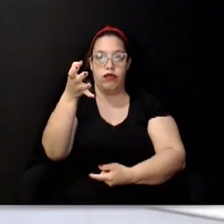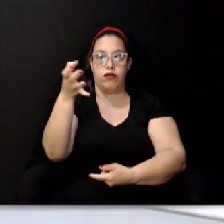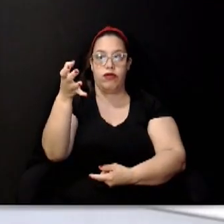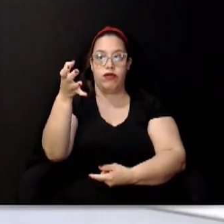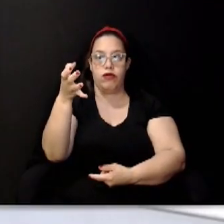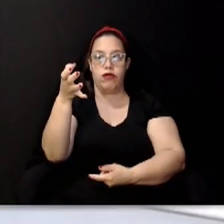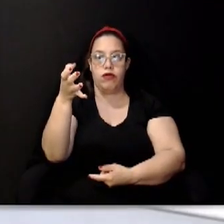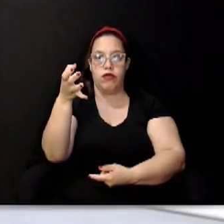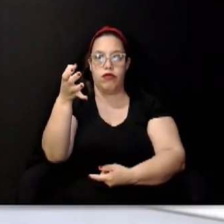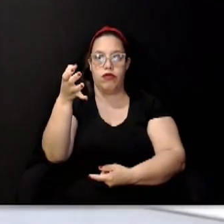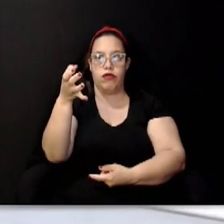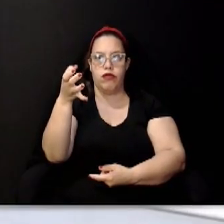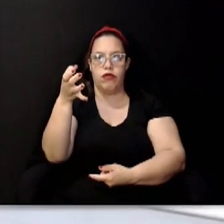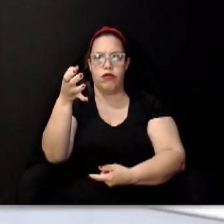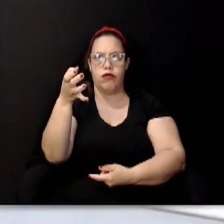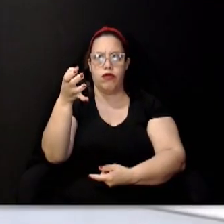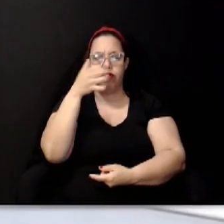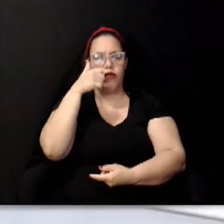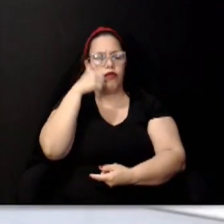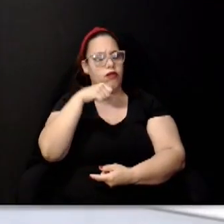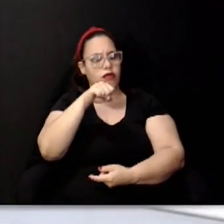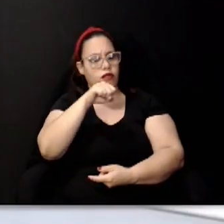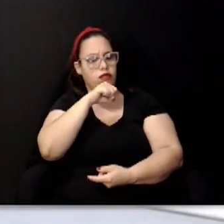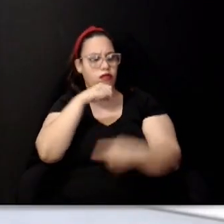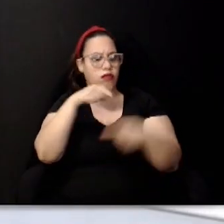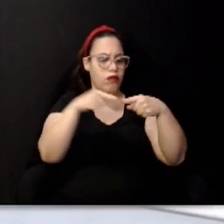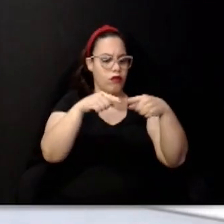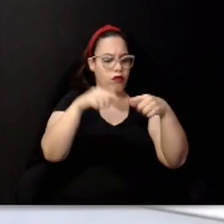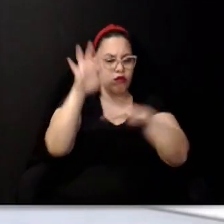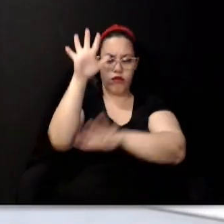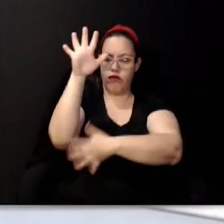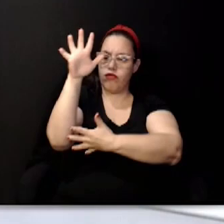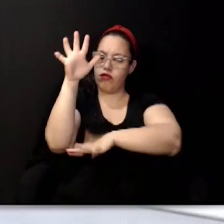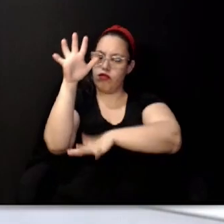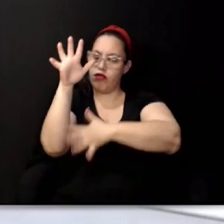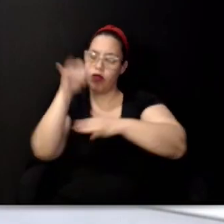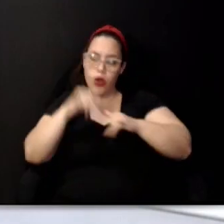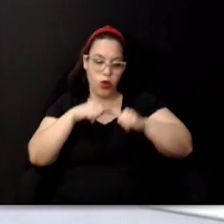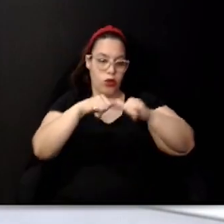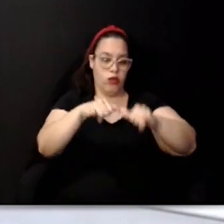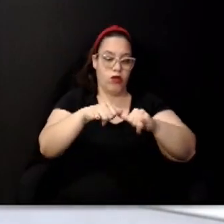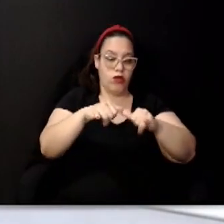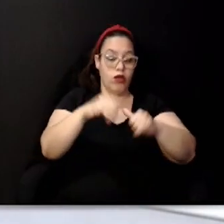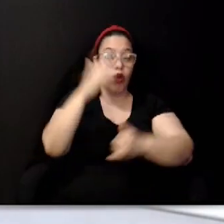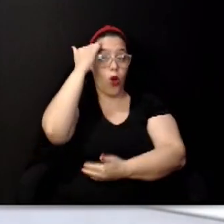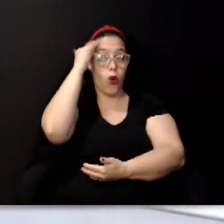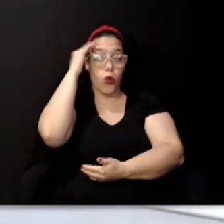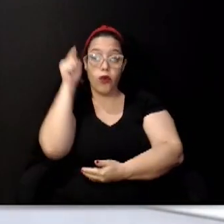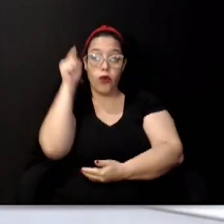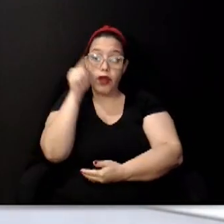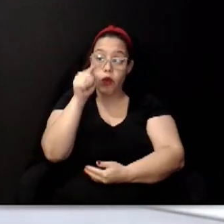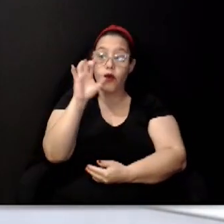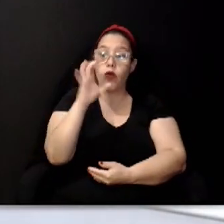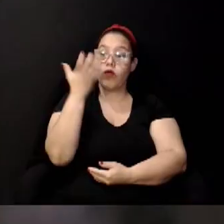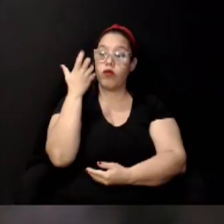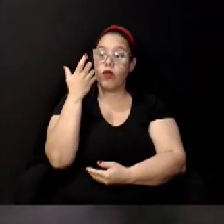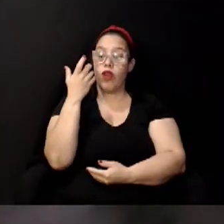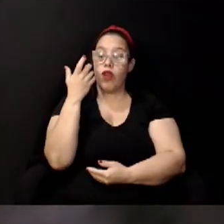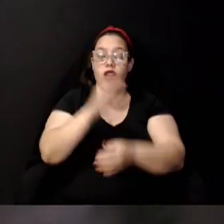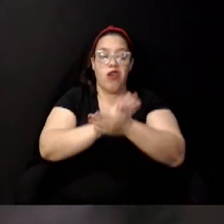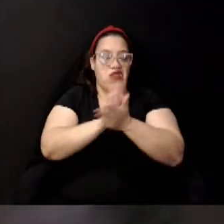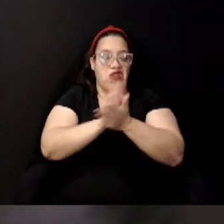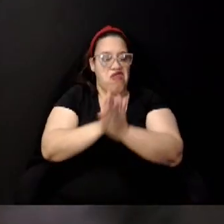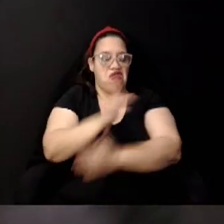a mãe quando for numa praça, ali levar o filho no mercado, as pessoas entendam aquela situação e não vai recriminar, não vai brigar com a mãe.